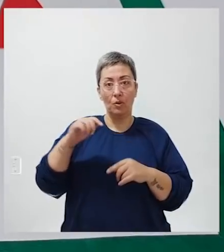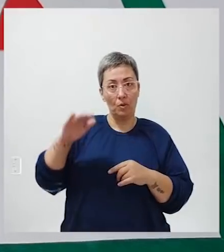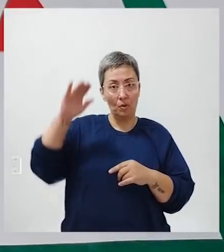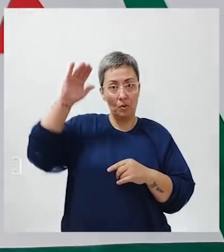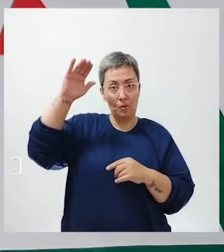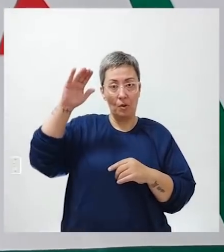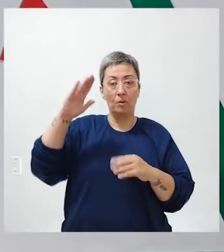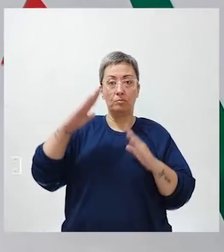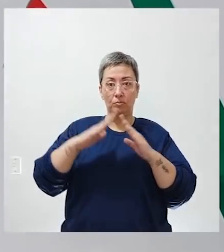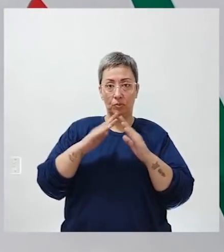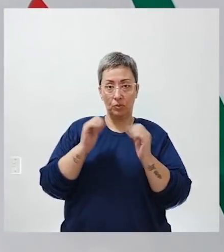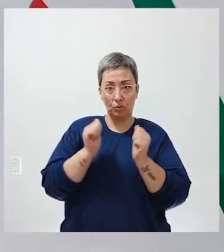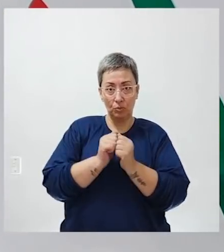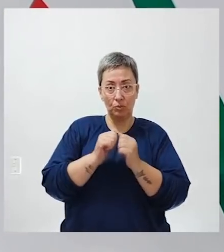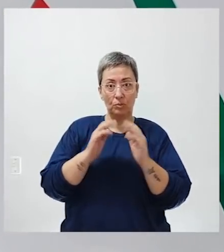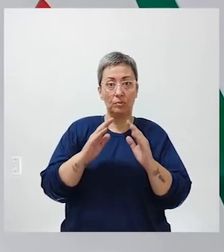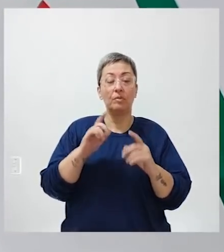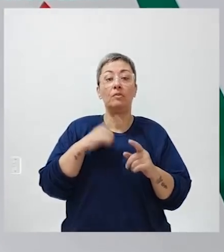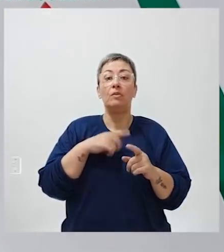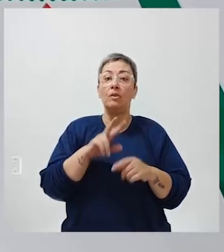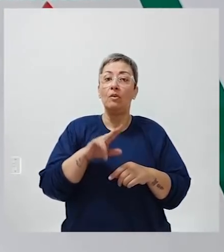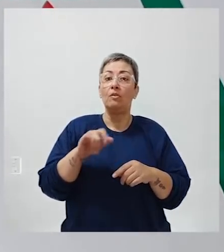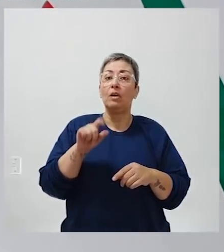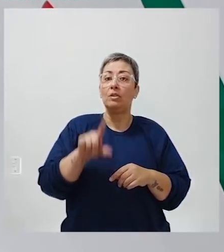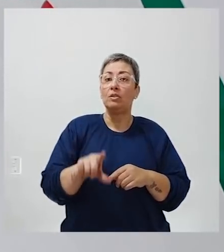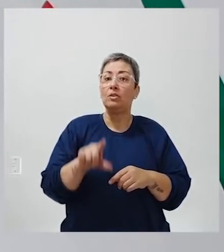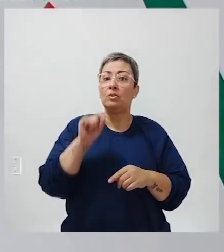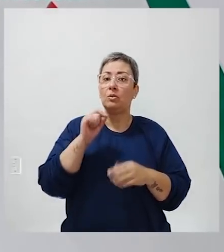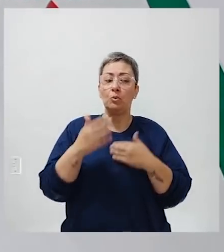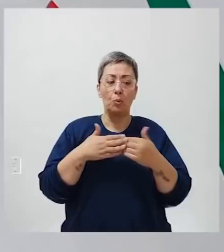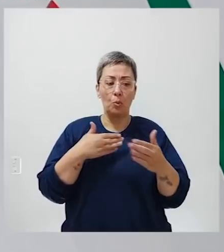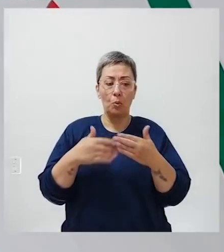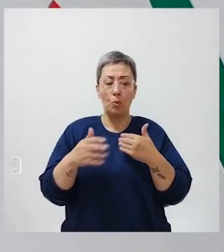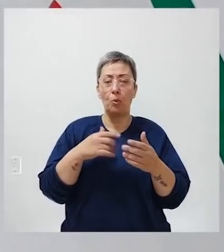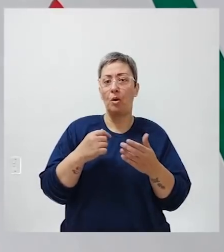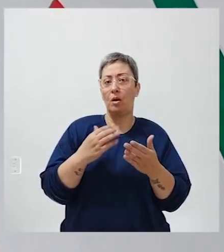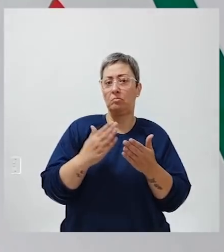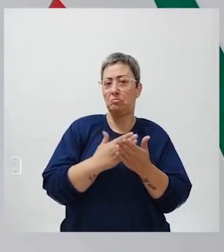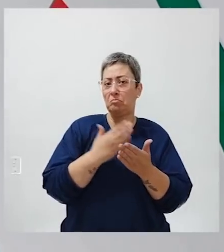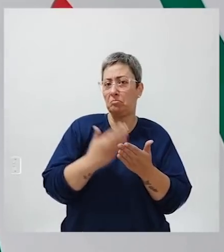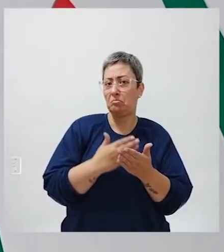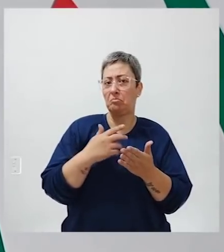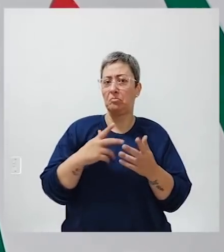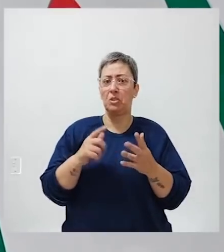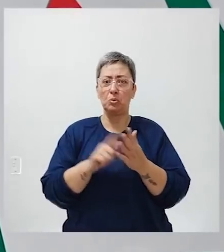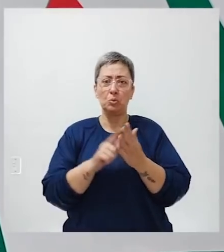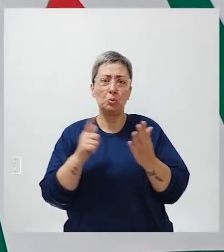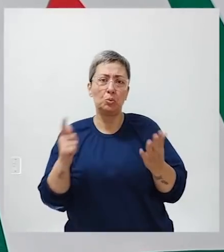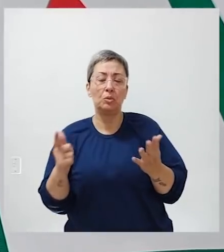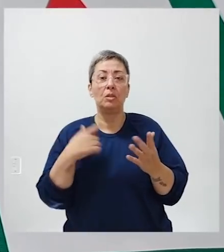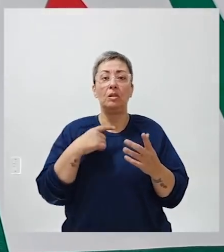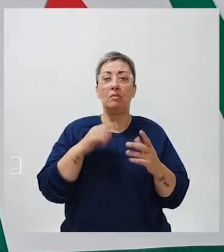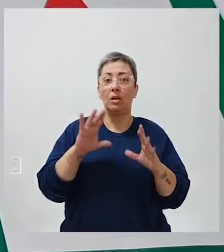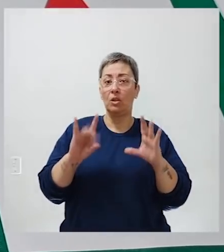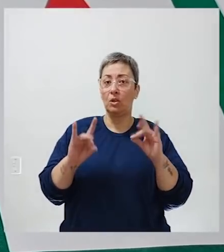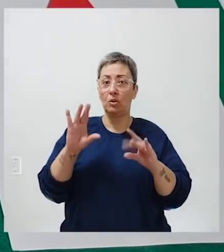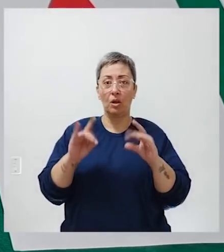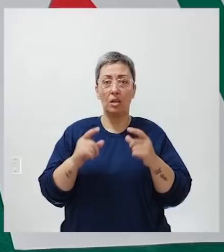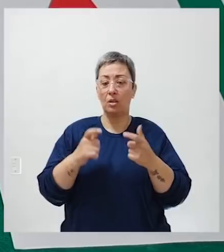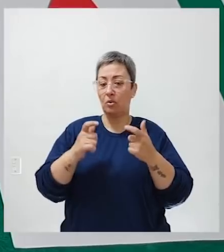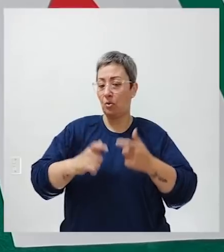aí da casa, junto com vocês, escolha qualquer coisa de revista, de jornal e cole em